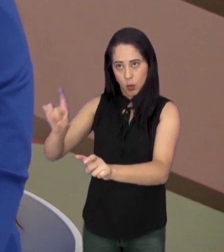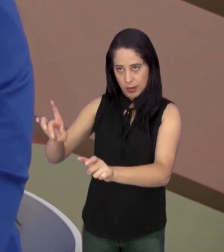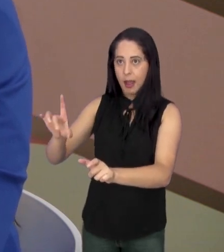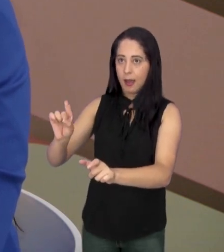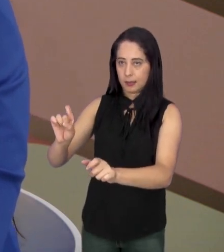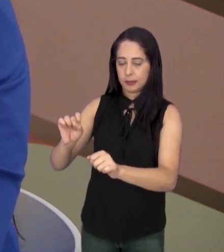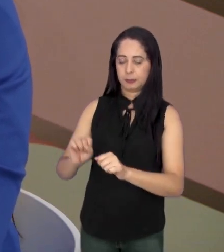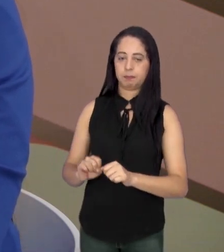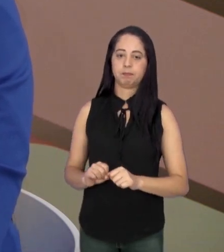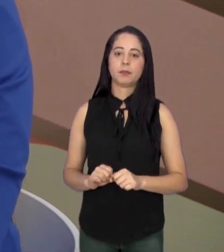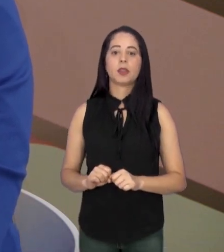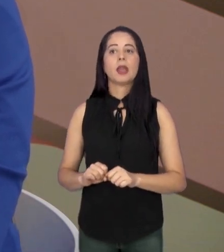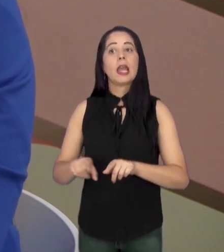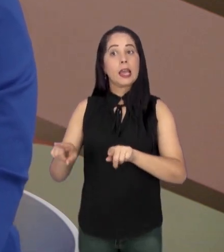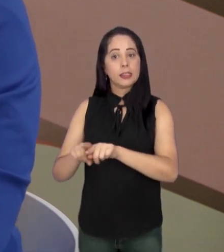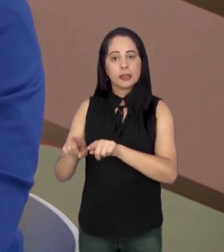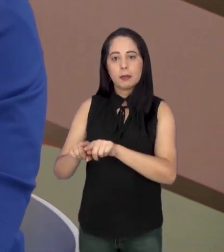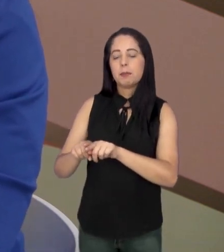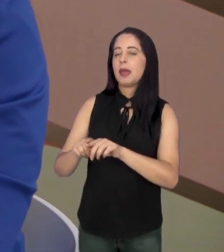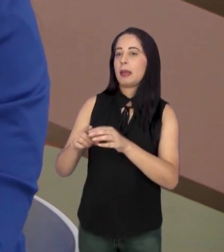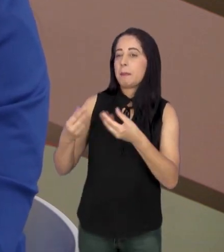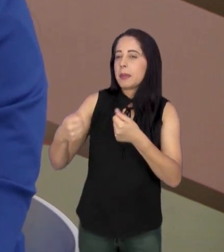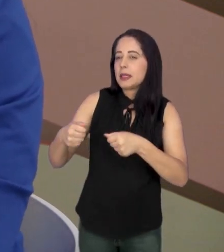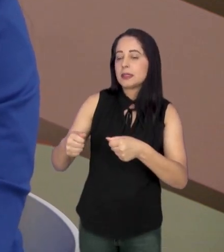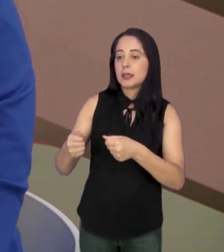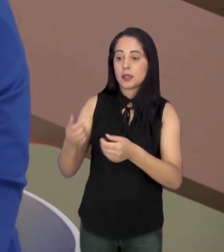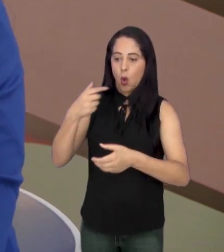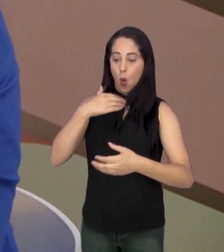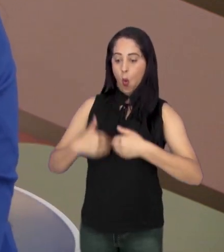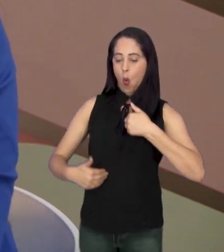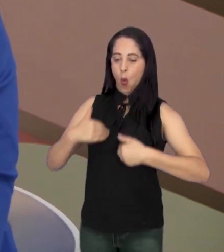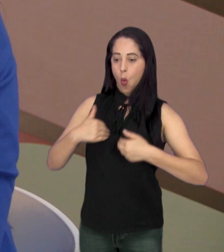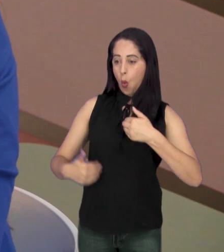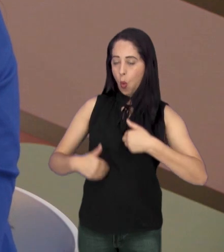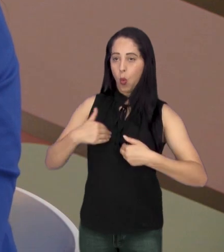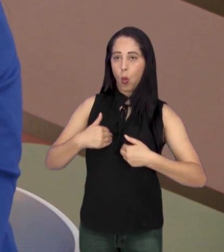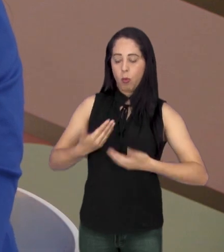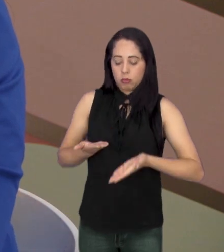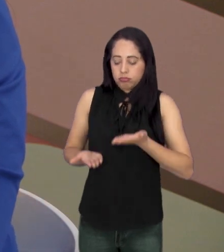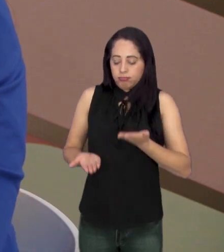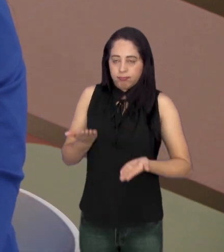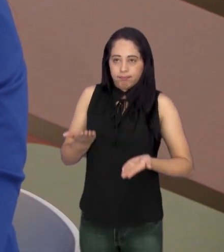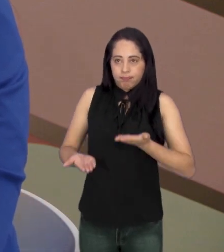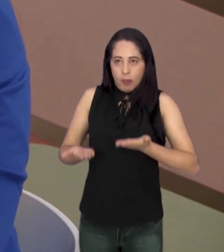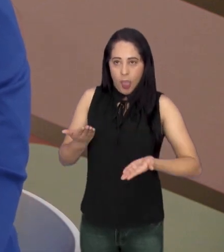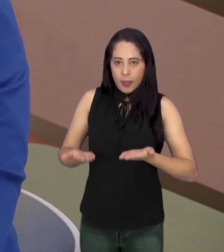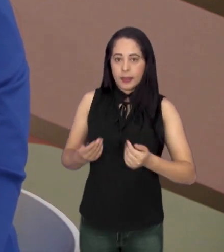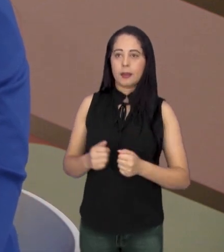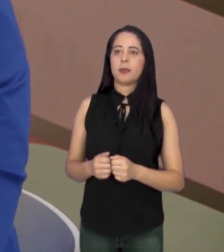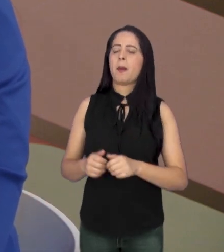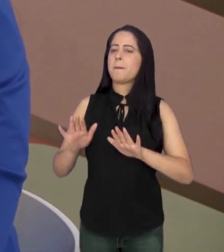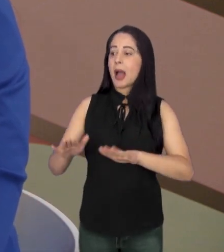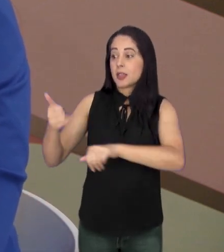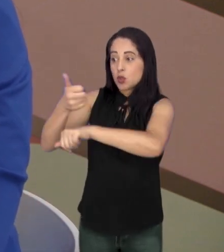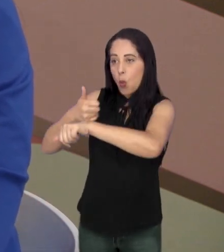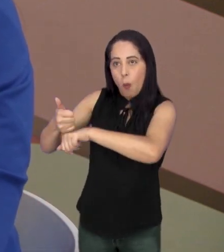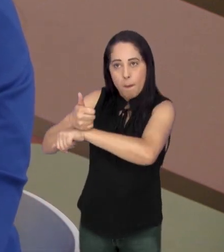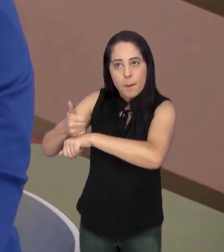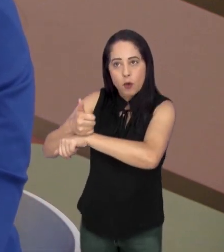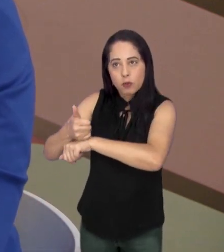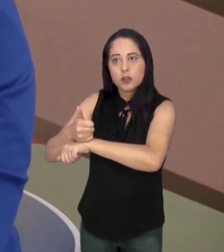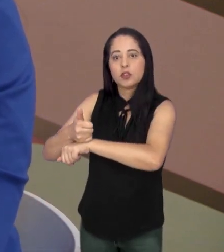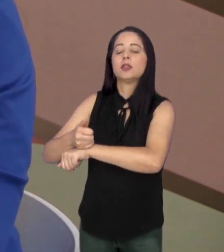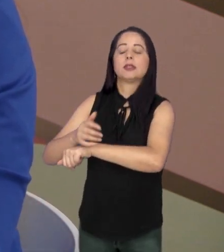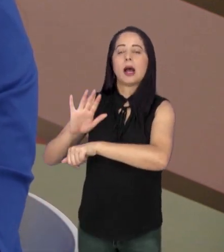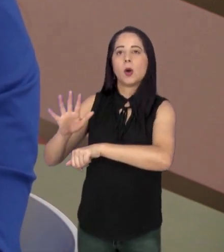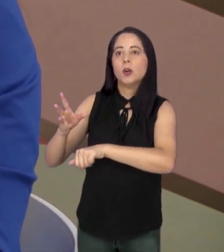de busca do reequilíbrio. Ou até para a gente manter mais o equilíbrio. Mas o muito legal que você falou no começo é que o naturopata, ele